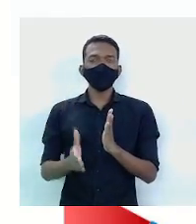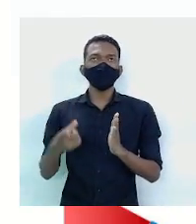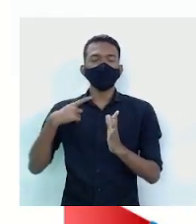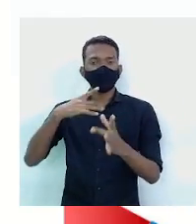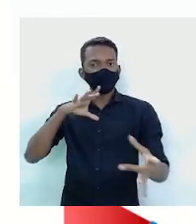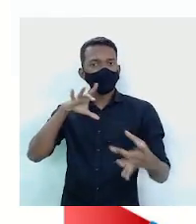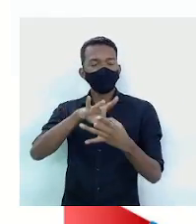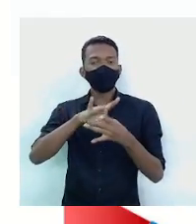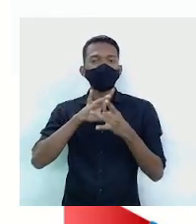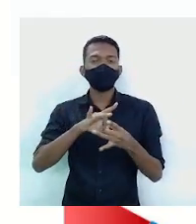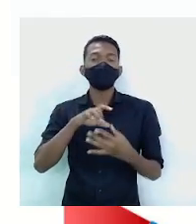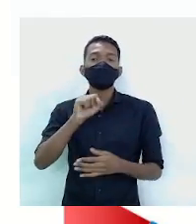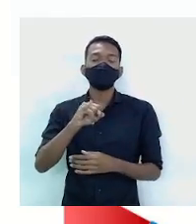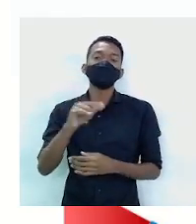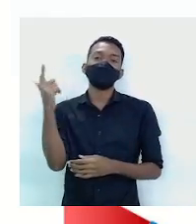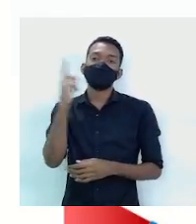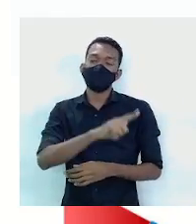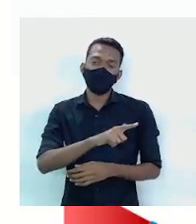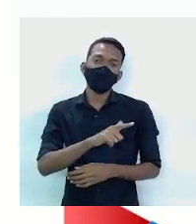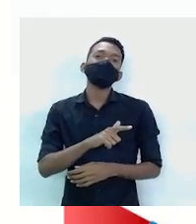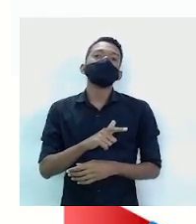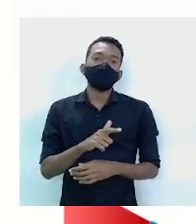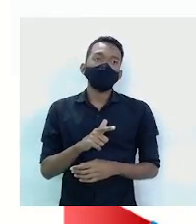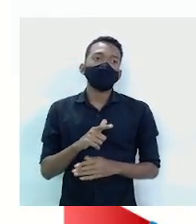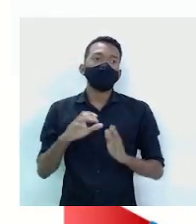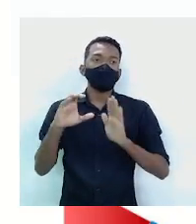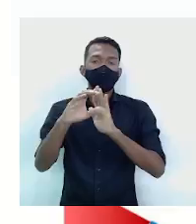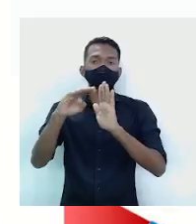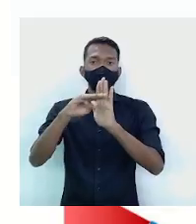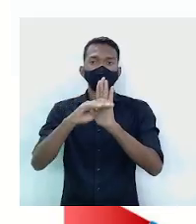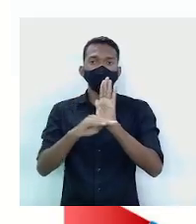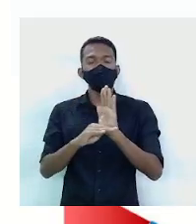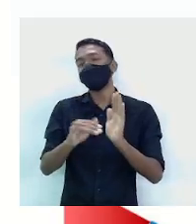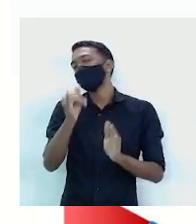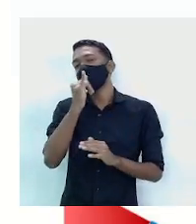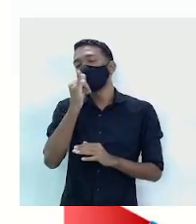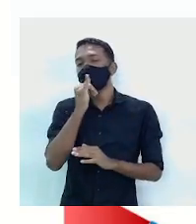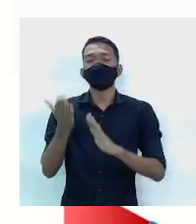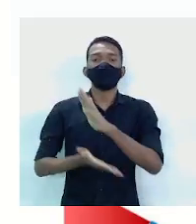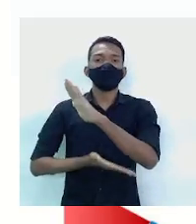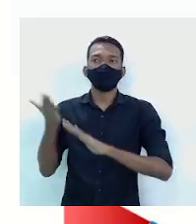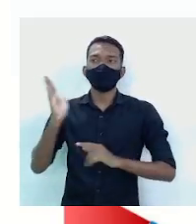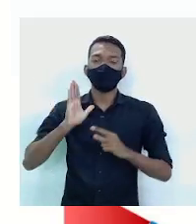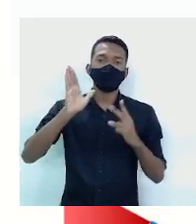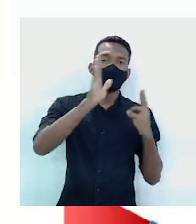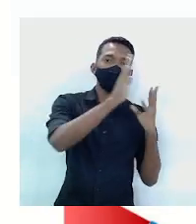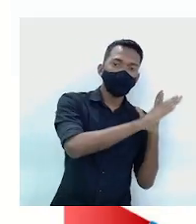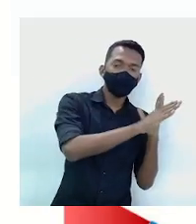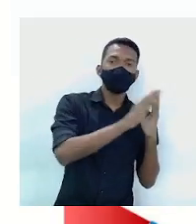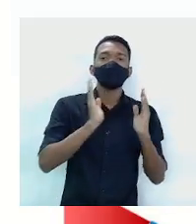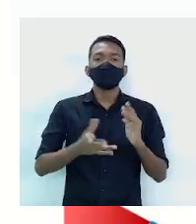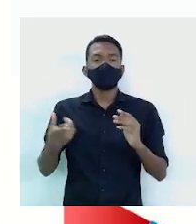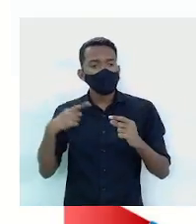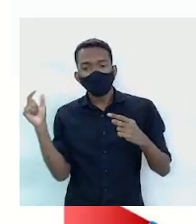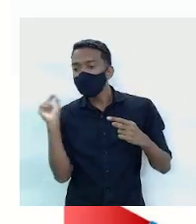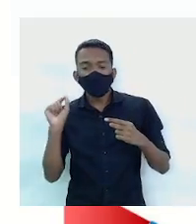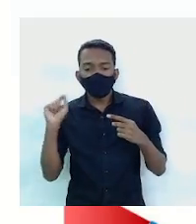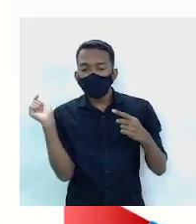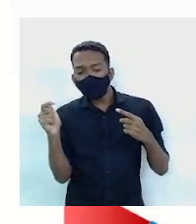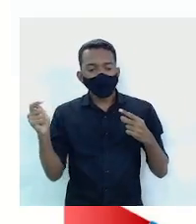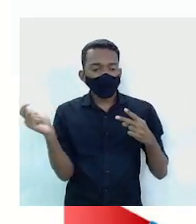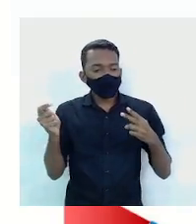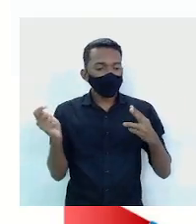se consignam todos os pormenores de uma viagem, né? O roteiro de viagem. Provavelmente você já deve ter